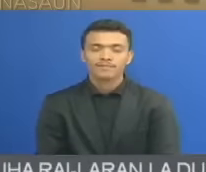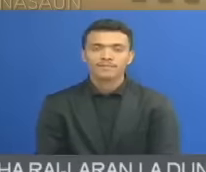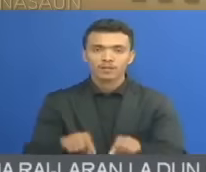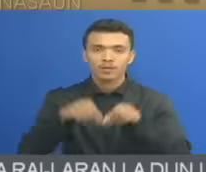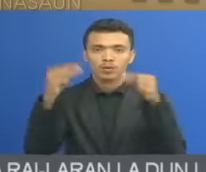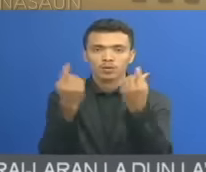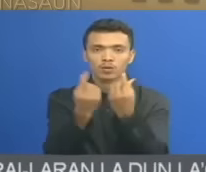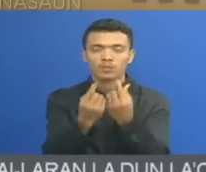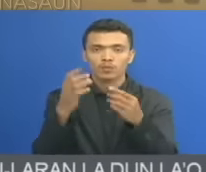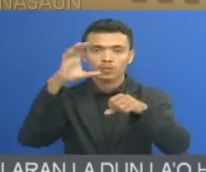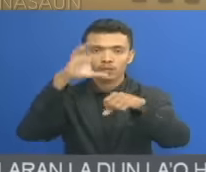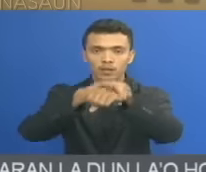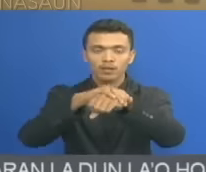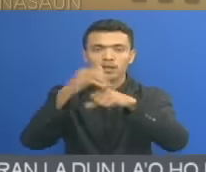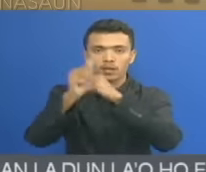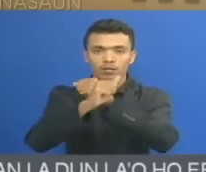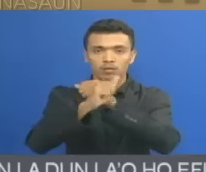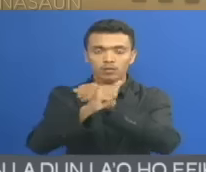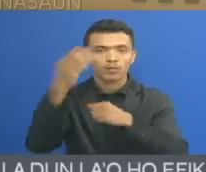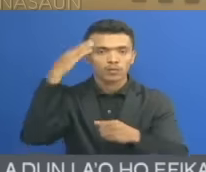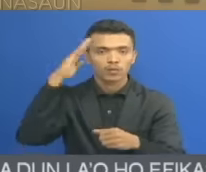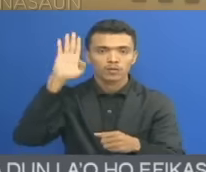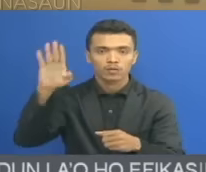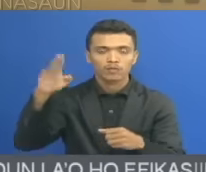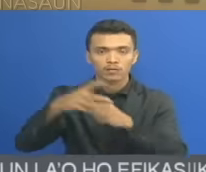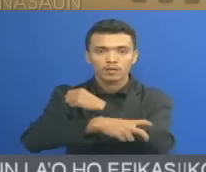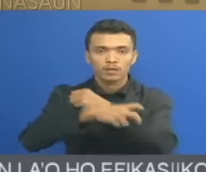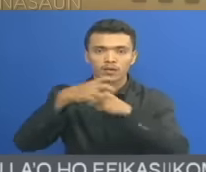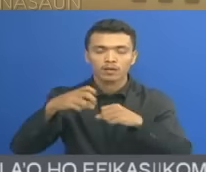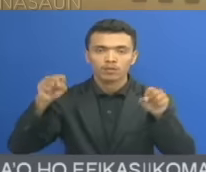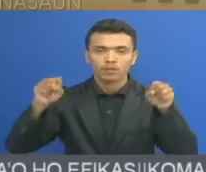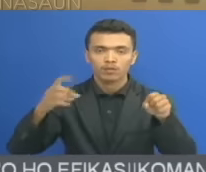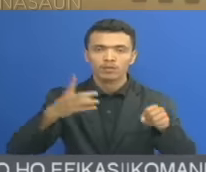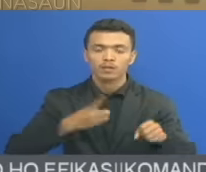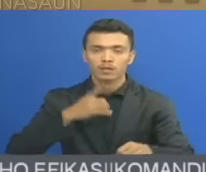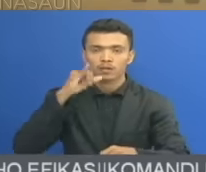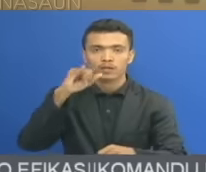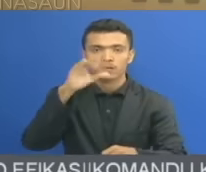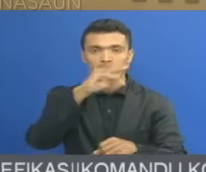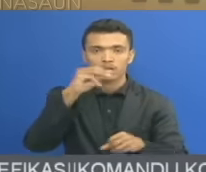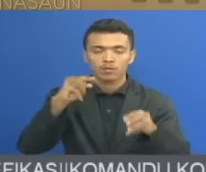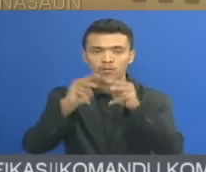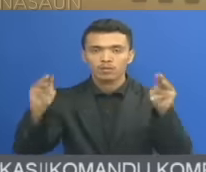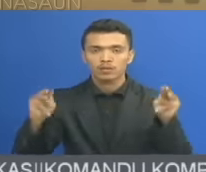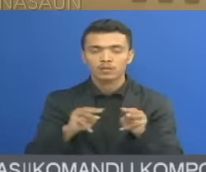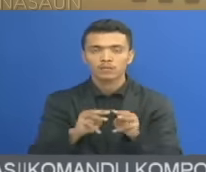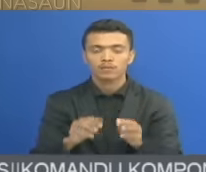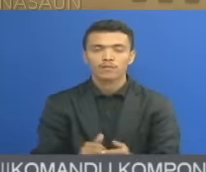Echipa conjunta de teta autor balun nebe desconfia na ok motor iha capital dili no municipio.